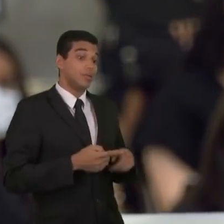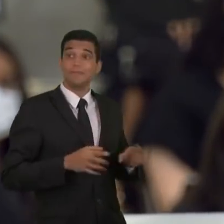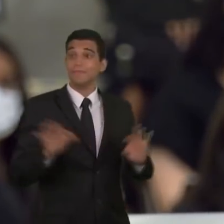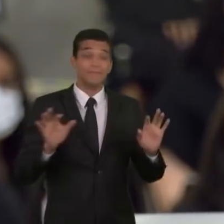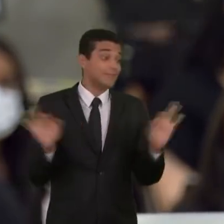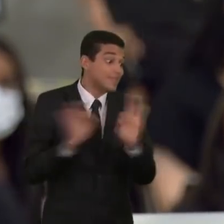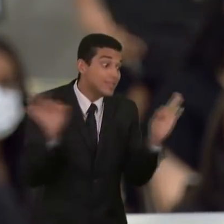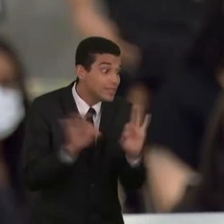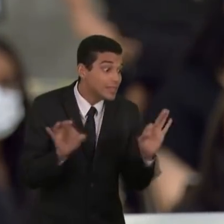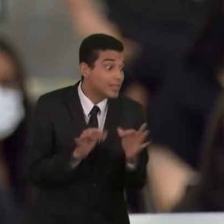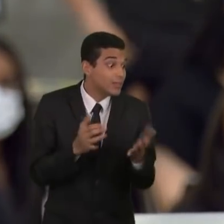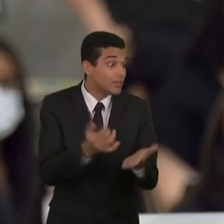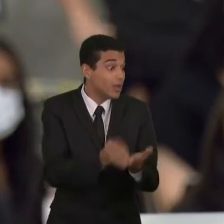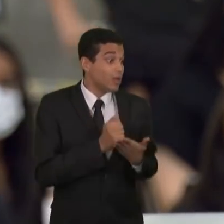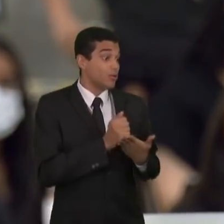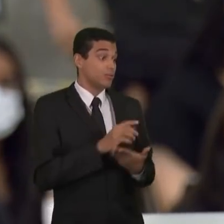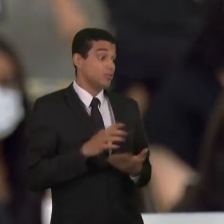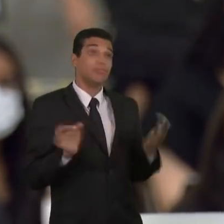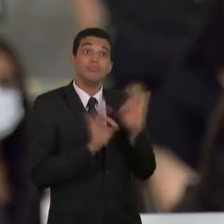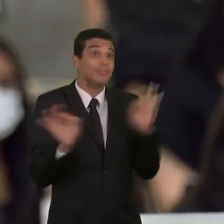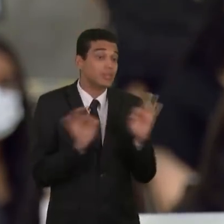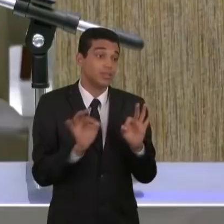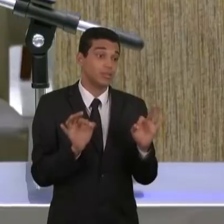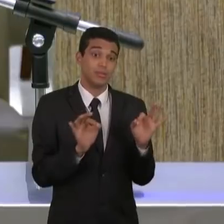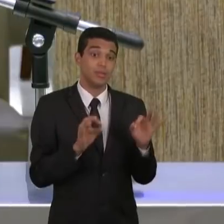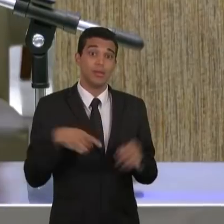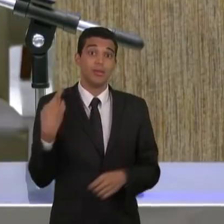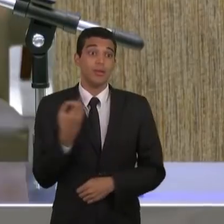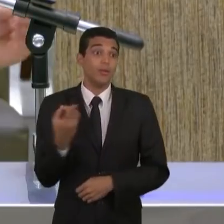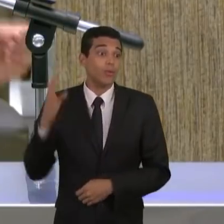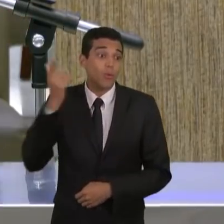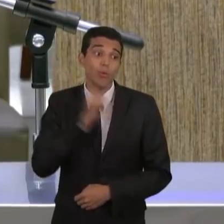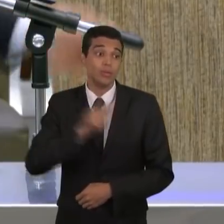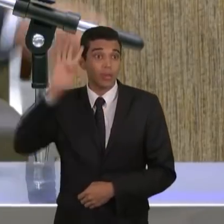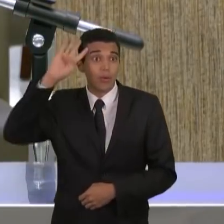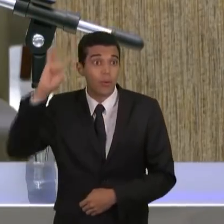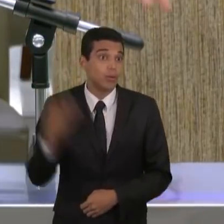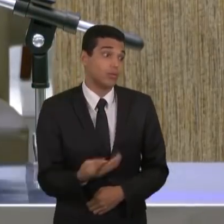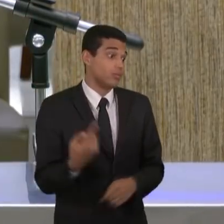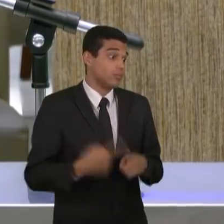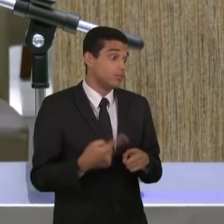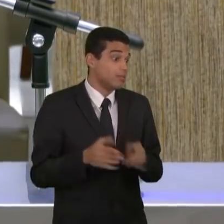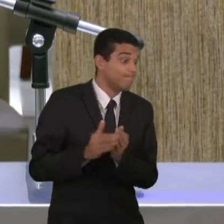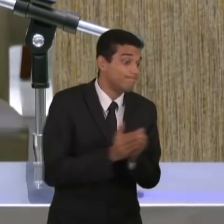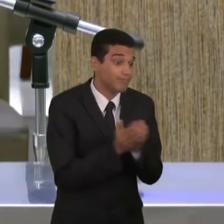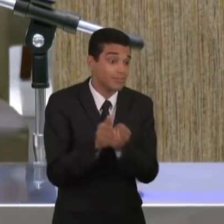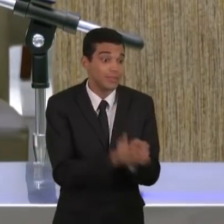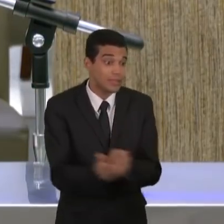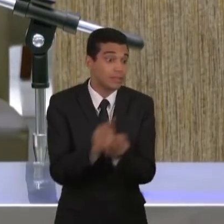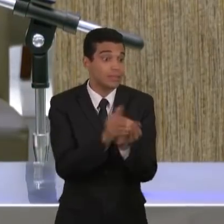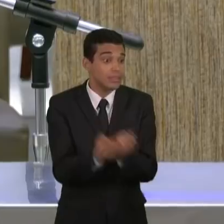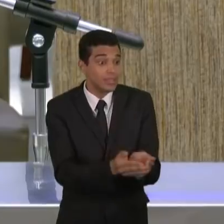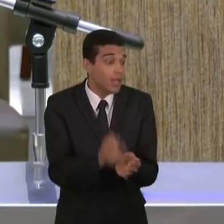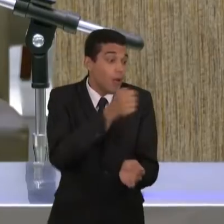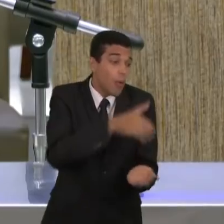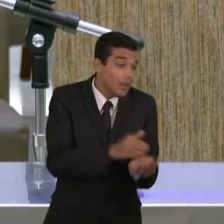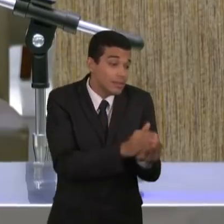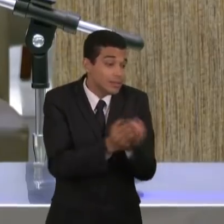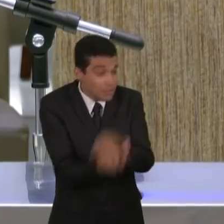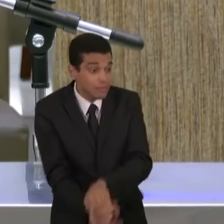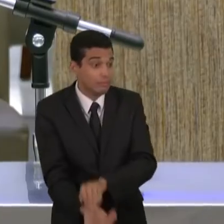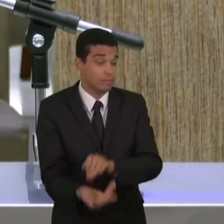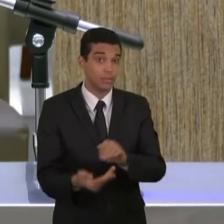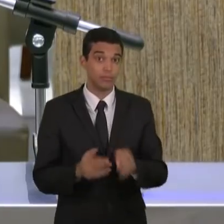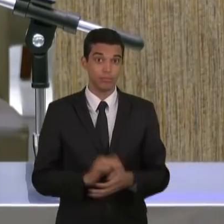possa resolver o problema a gente não conhece ninguém que possa na uma solução no caso a situação aí a Bíblia disse que Jesus